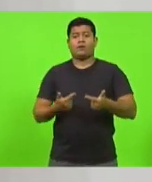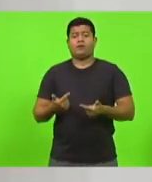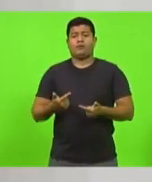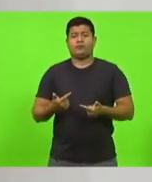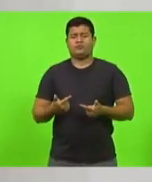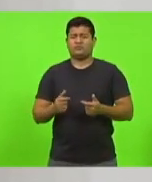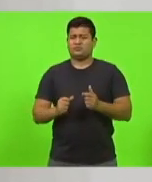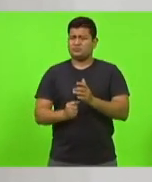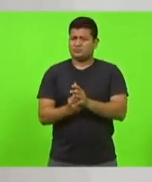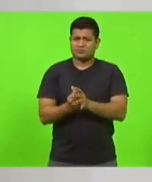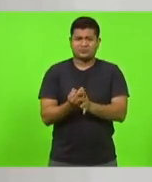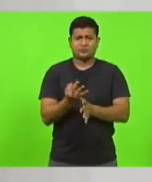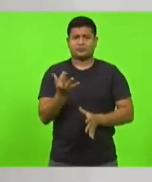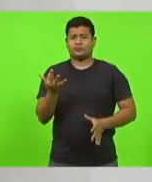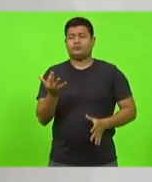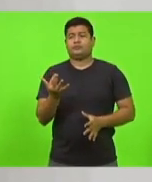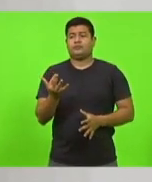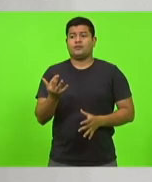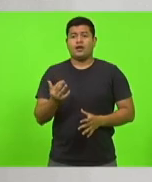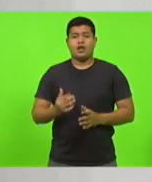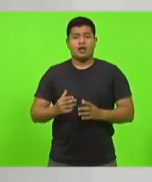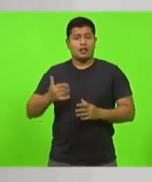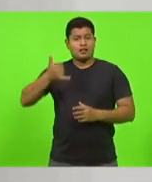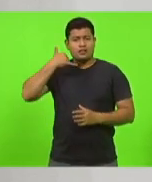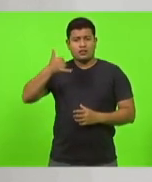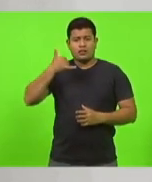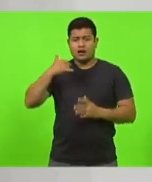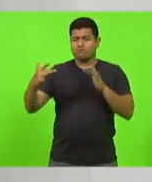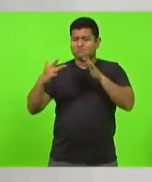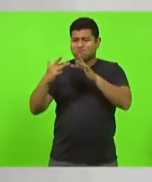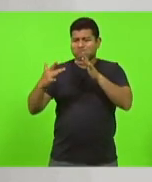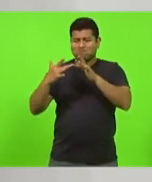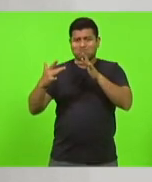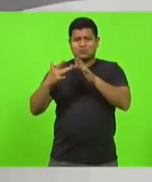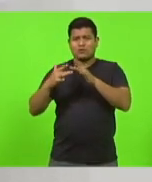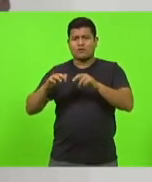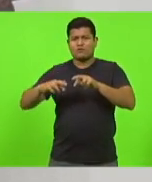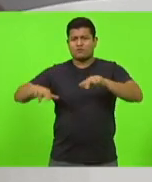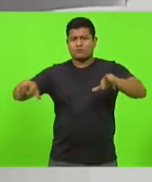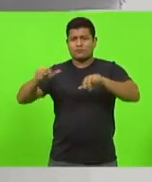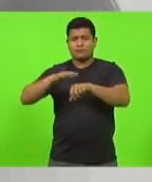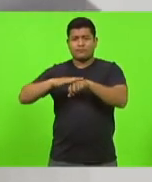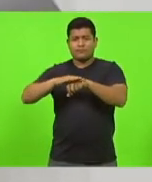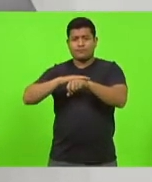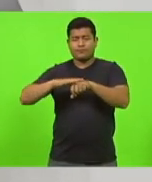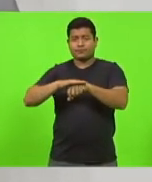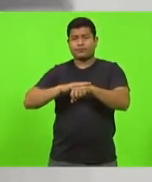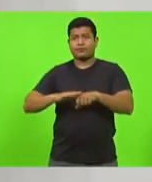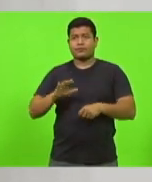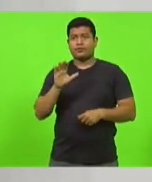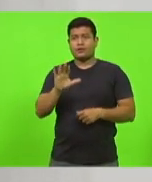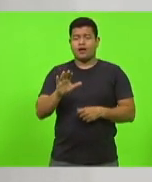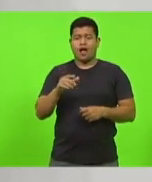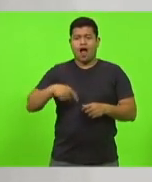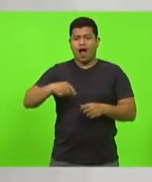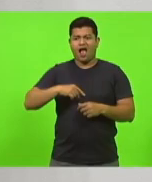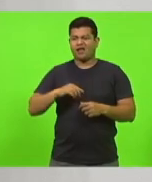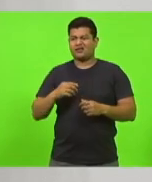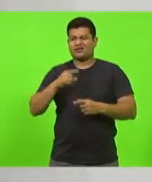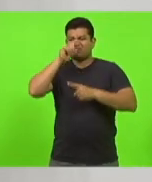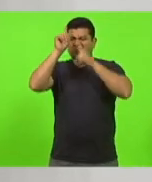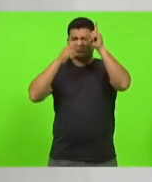inúmeras, dezenas, ligações, contatos, conversas. Não tem nada a revelia aqui, nada a